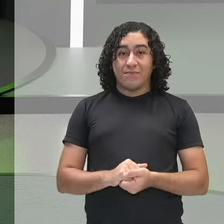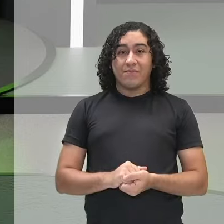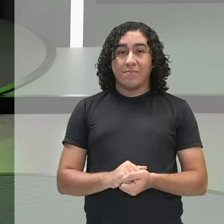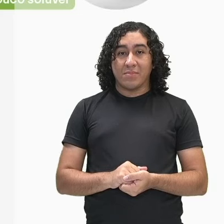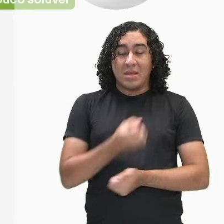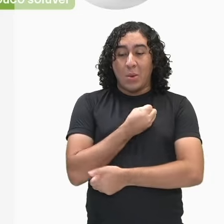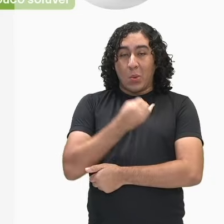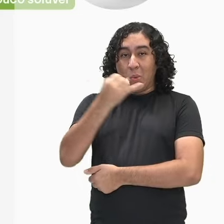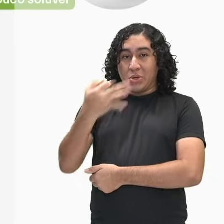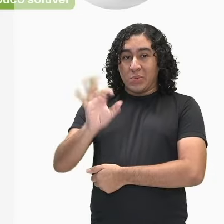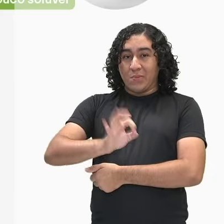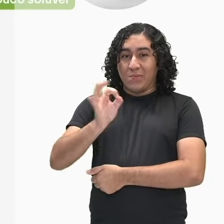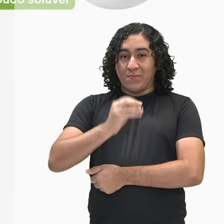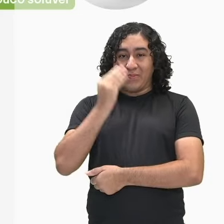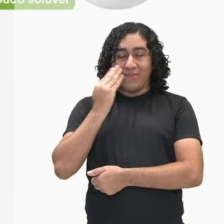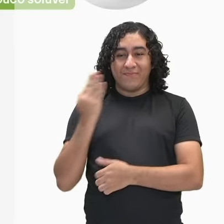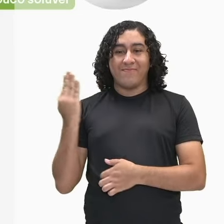uma olhada.